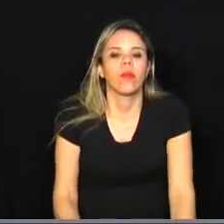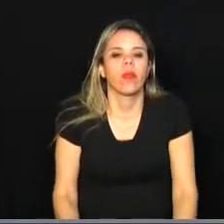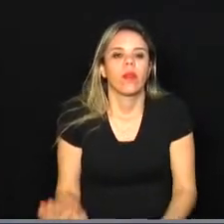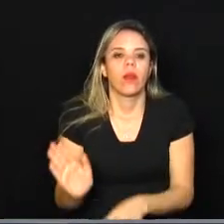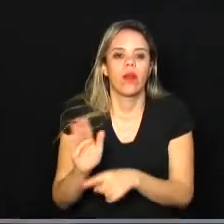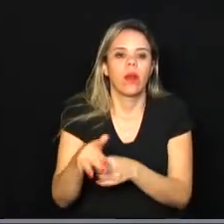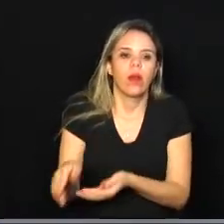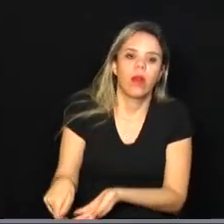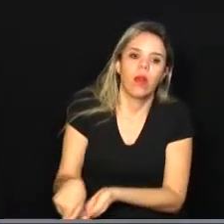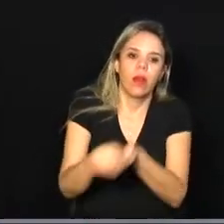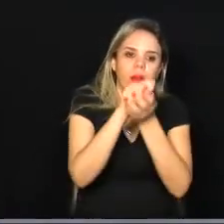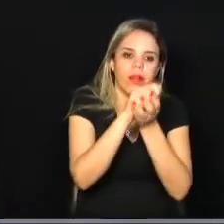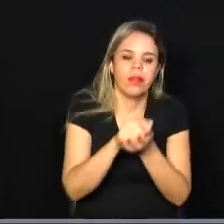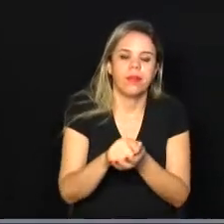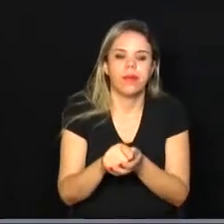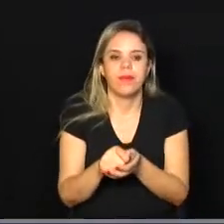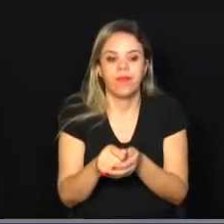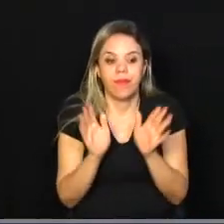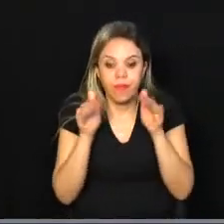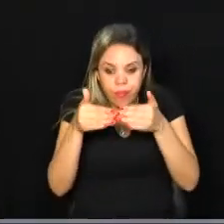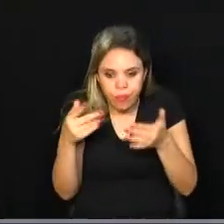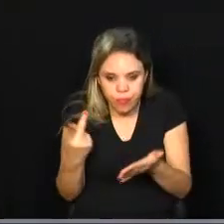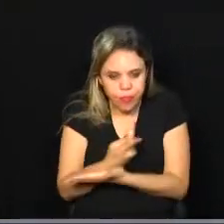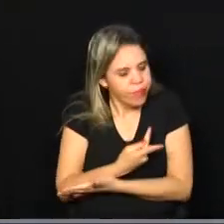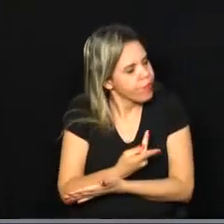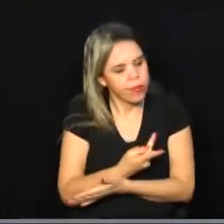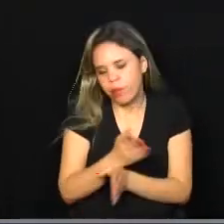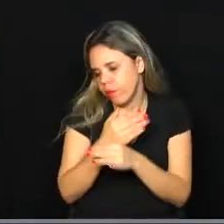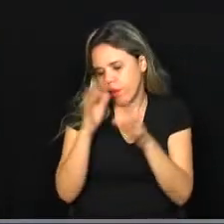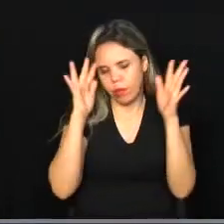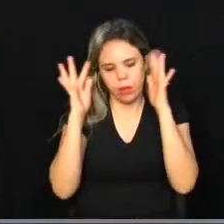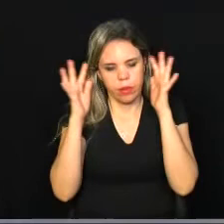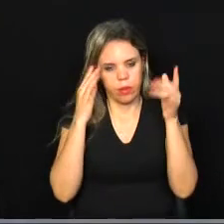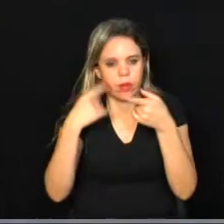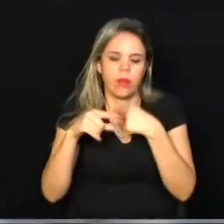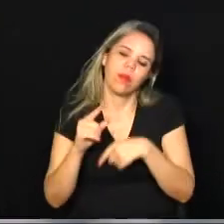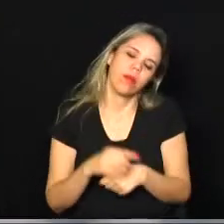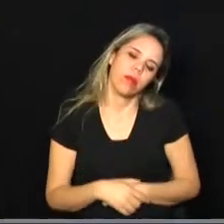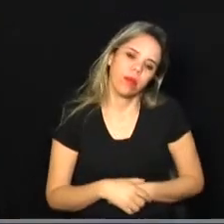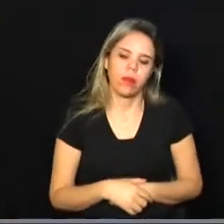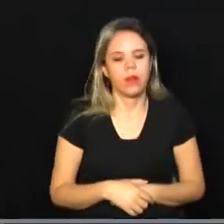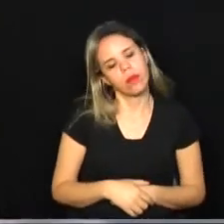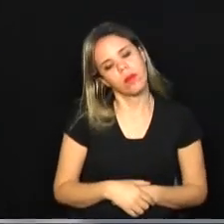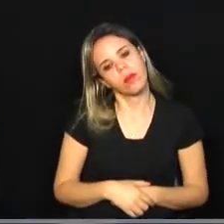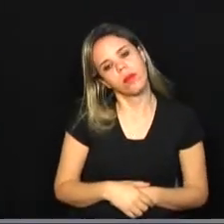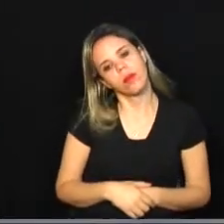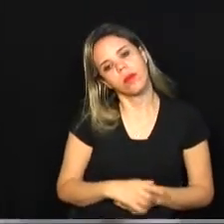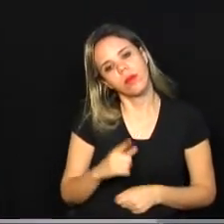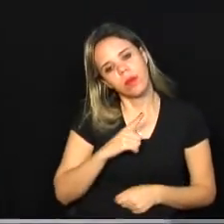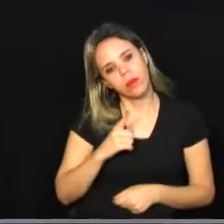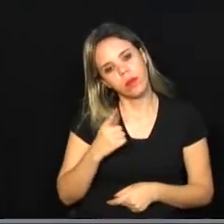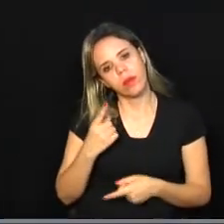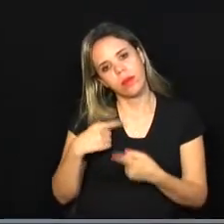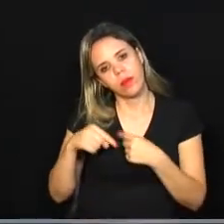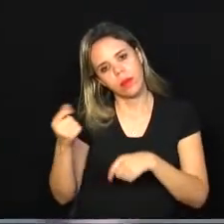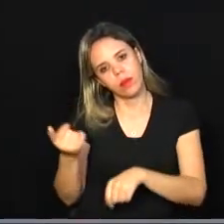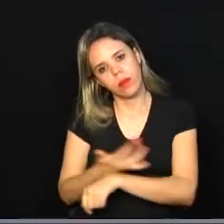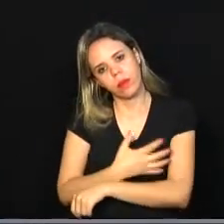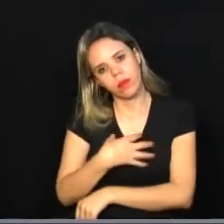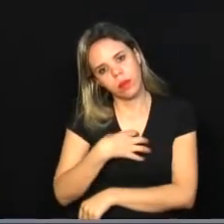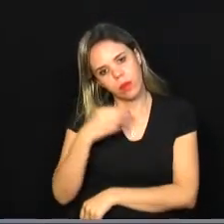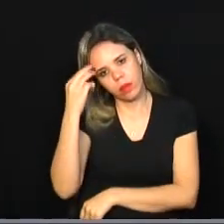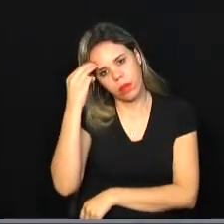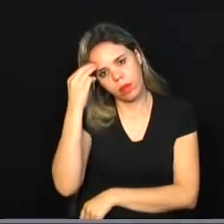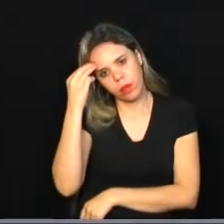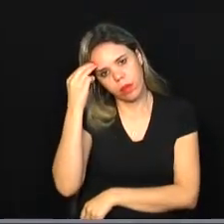se você se prende ao erro, você acaba perdendo performance. Então, no vôlei, você ter recursos emocionais e